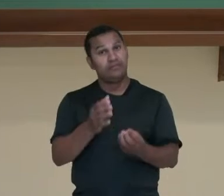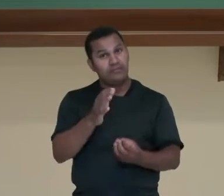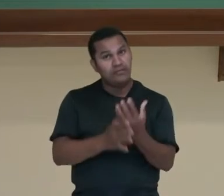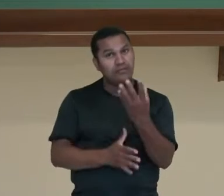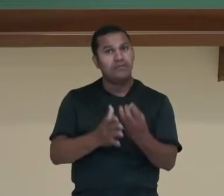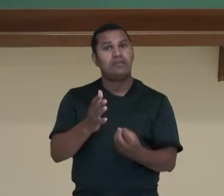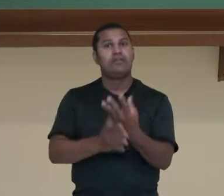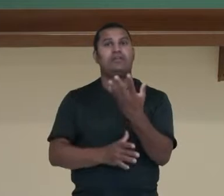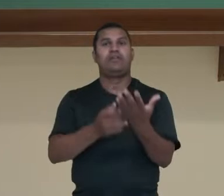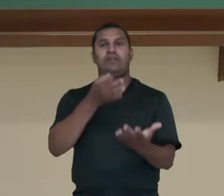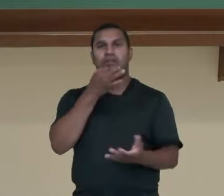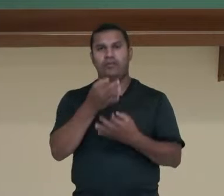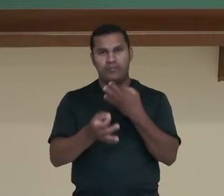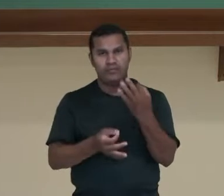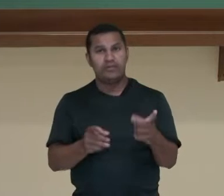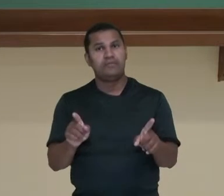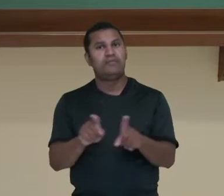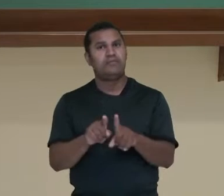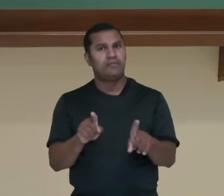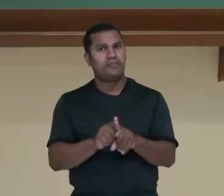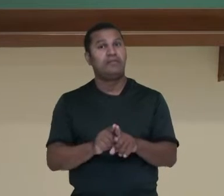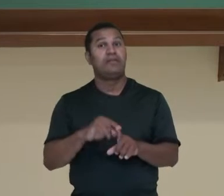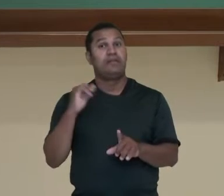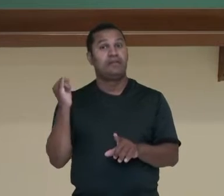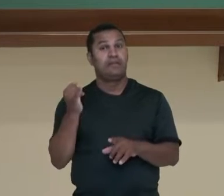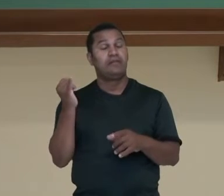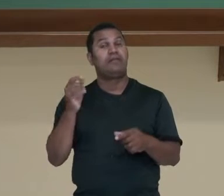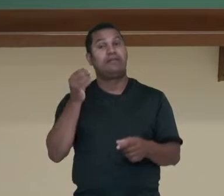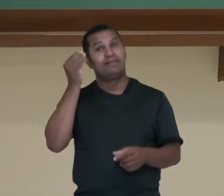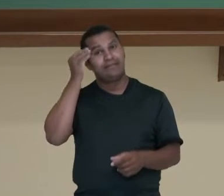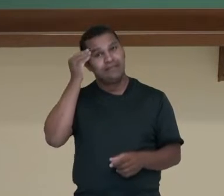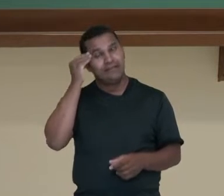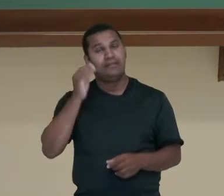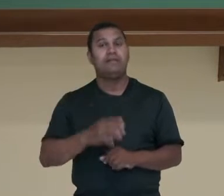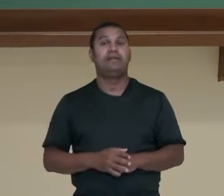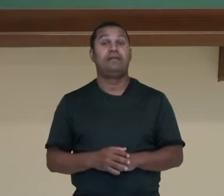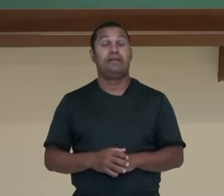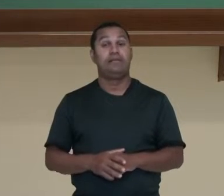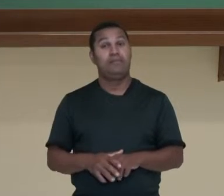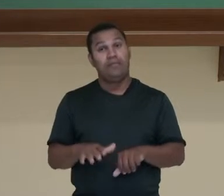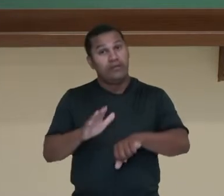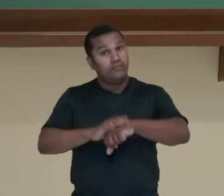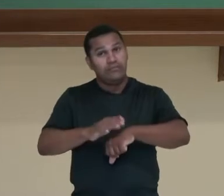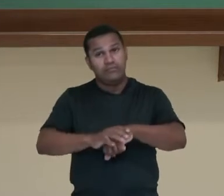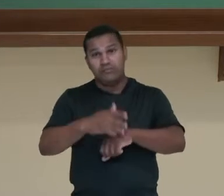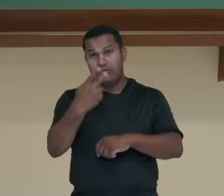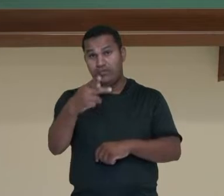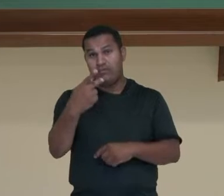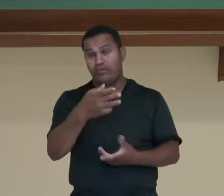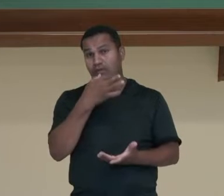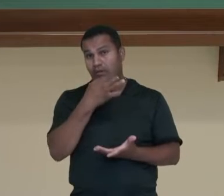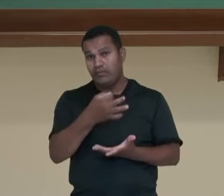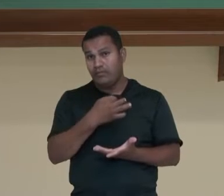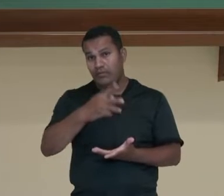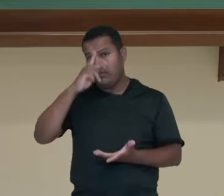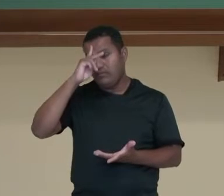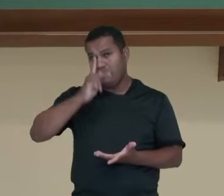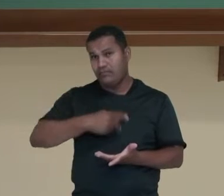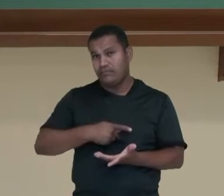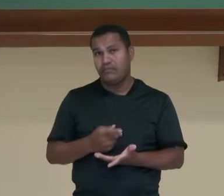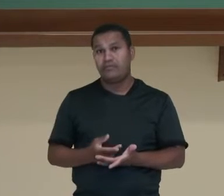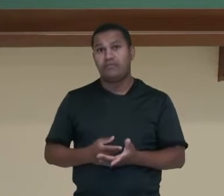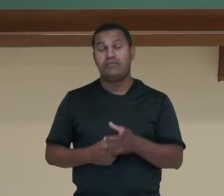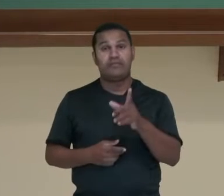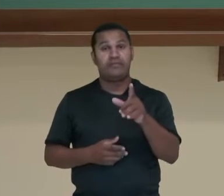coisas. Também você pode criar a sua própria opinião, né? Você assiste sem ter